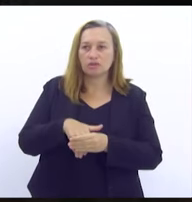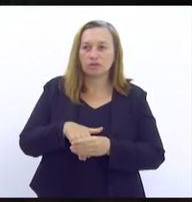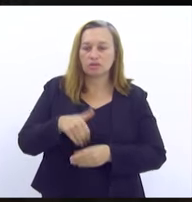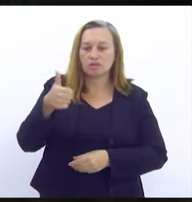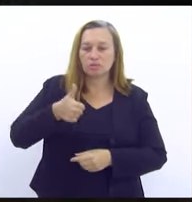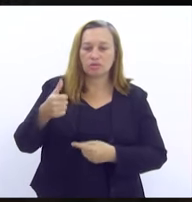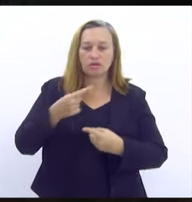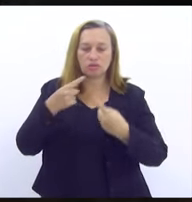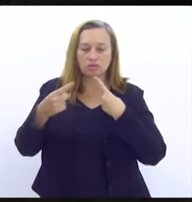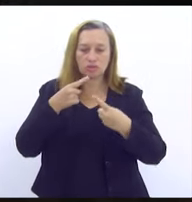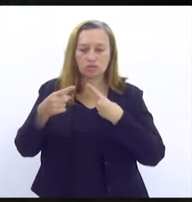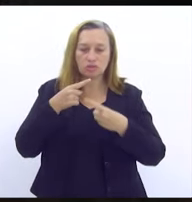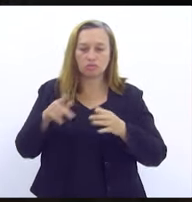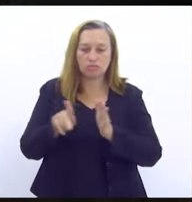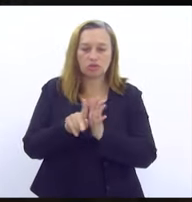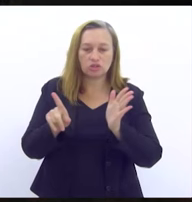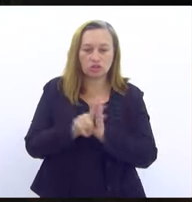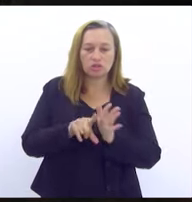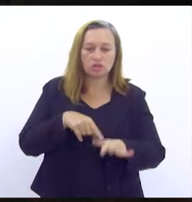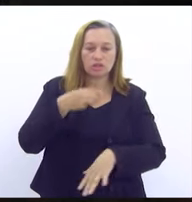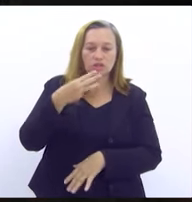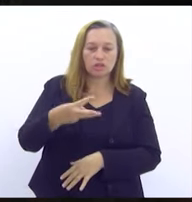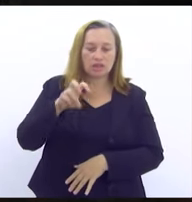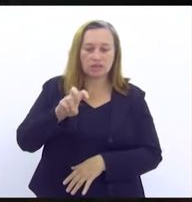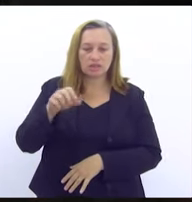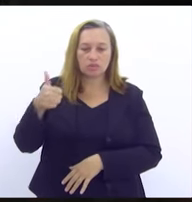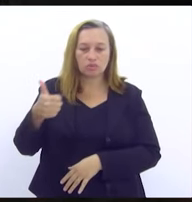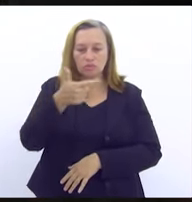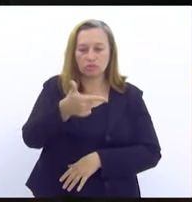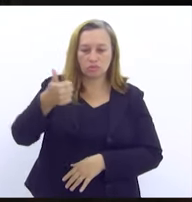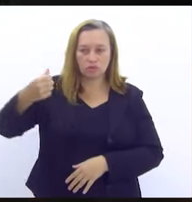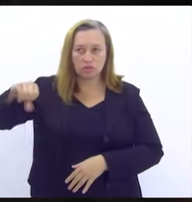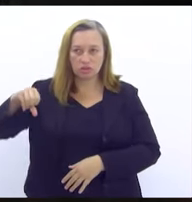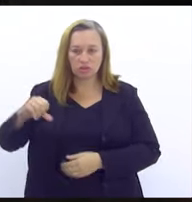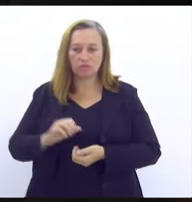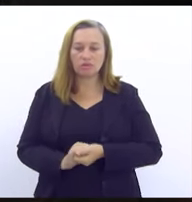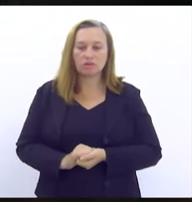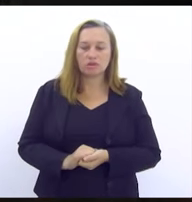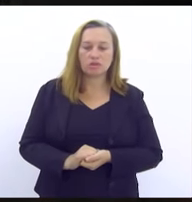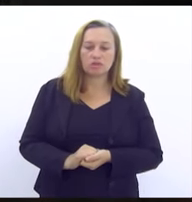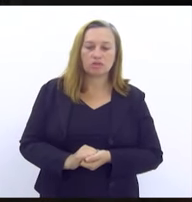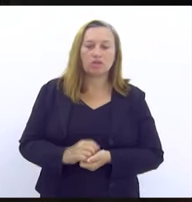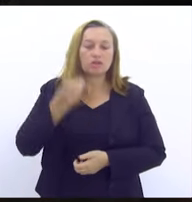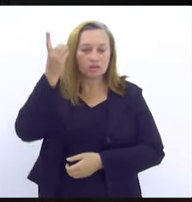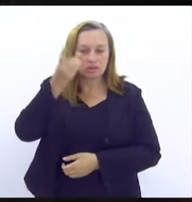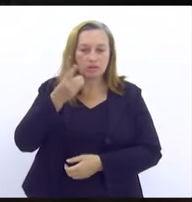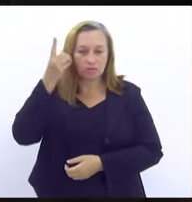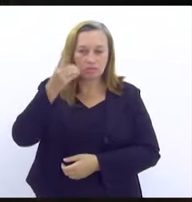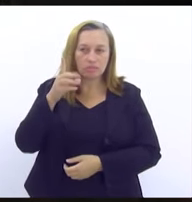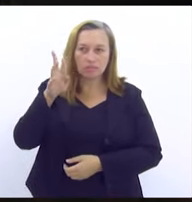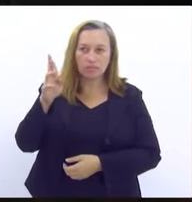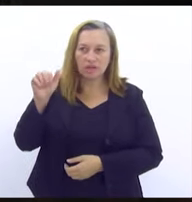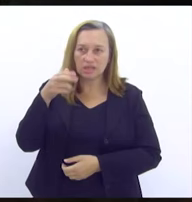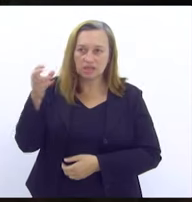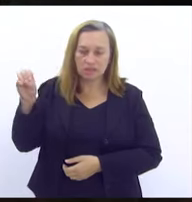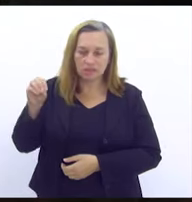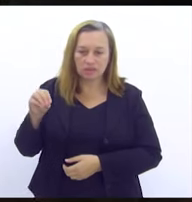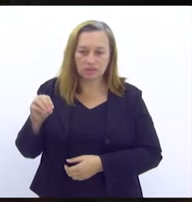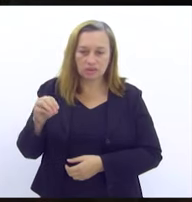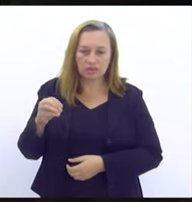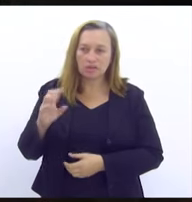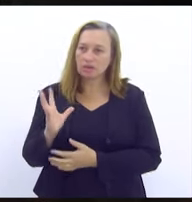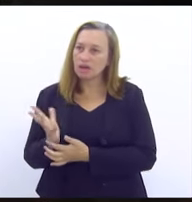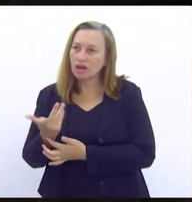primeira discussão, projeto de lei número 351 de 2019, de autoria do deputado Brazão, que dispõe sobre a